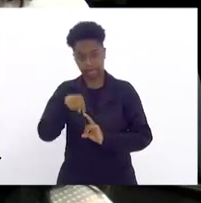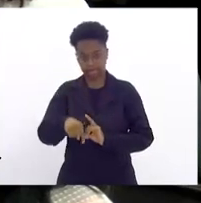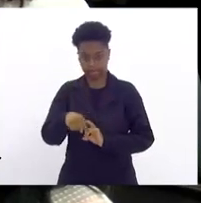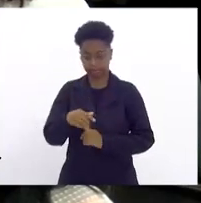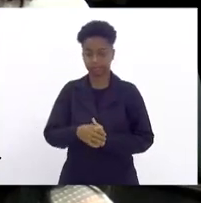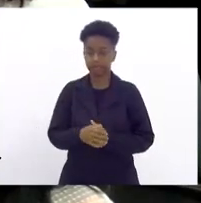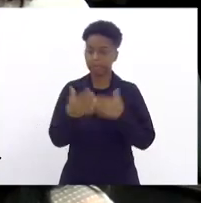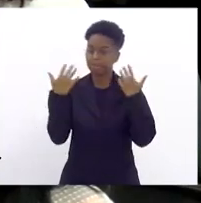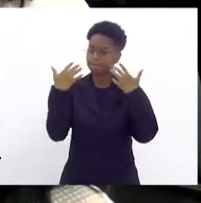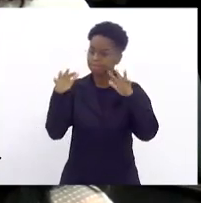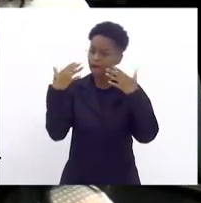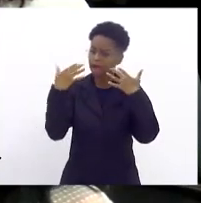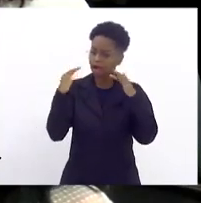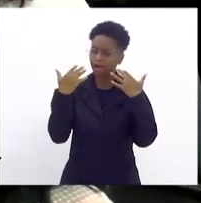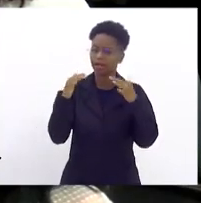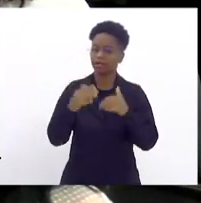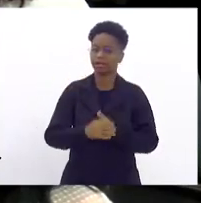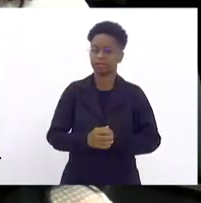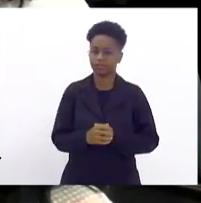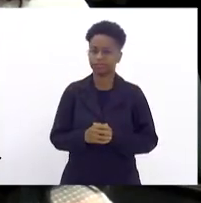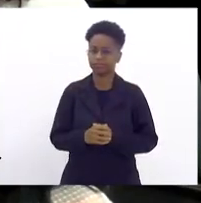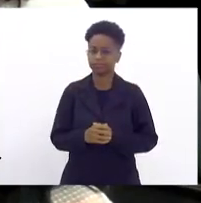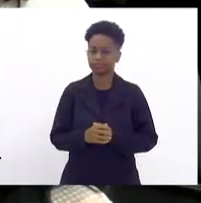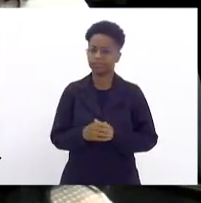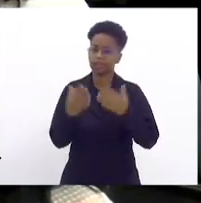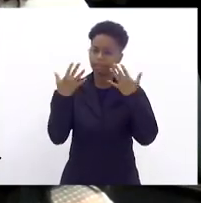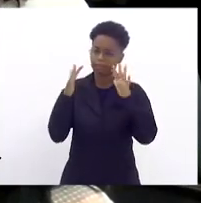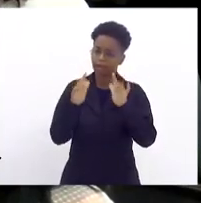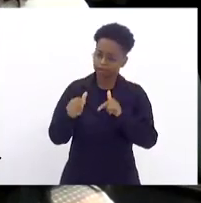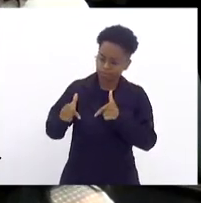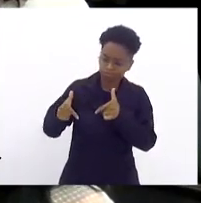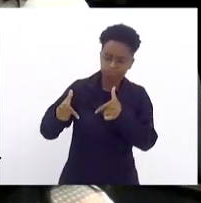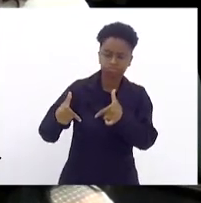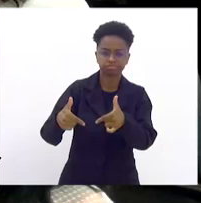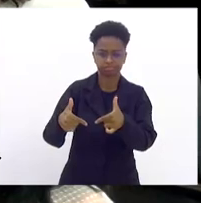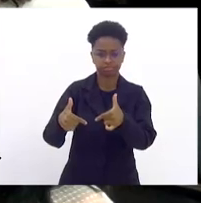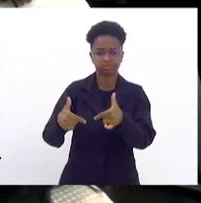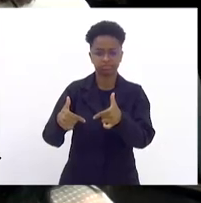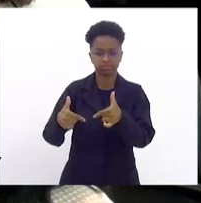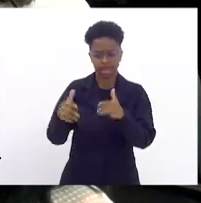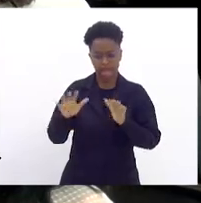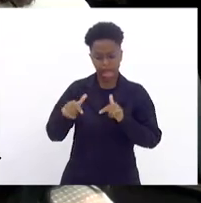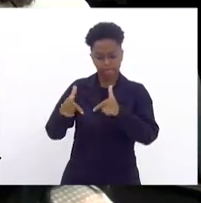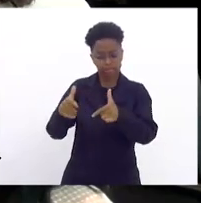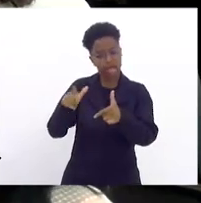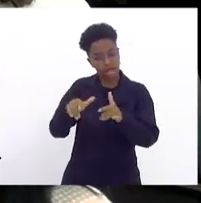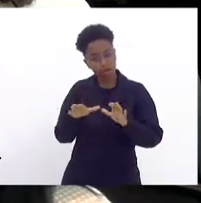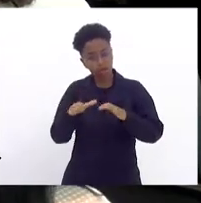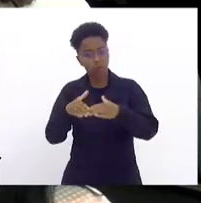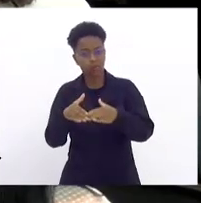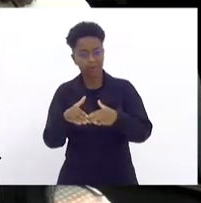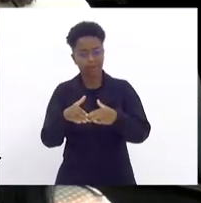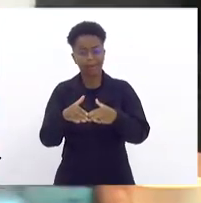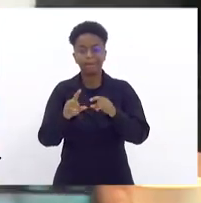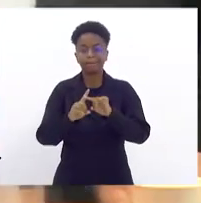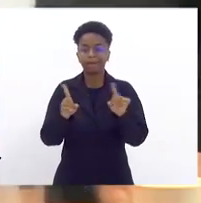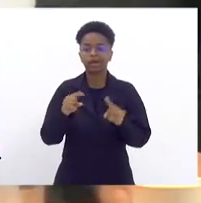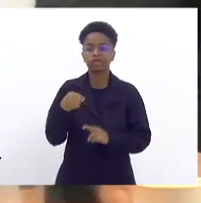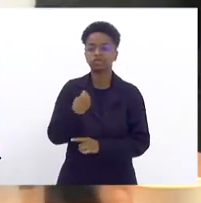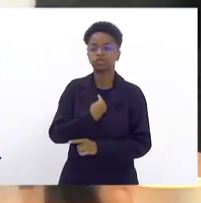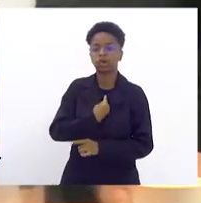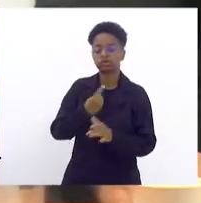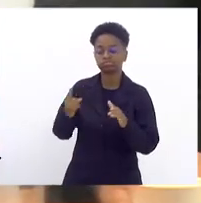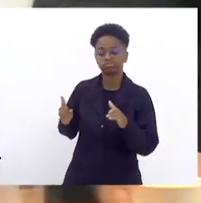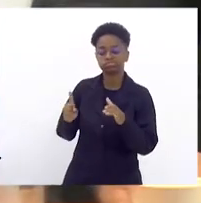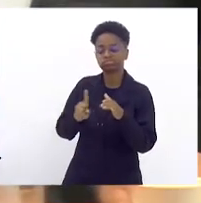parabéns pela iniciativa a iniciativa é coletiva mas nós que fazemos